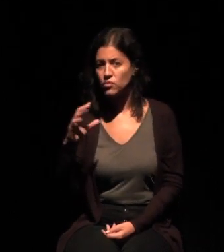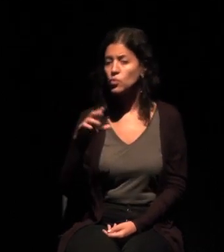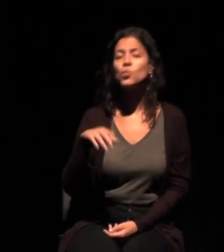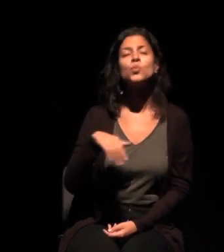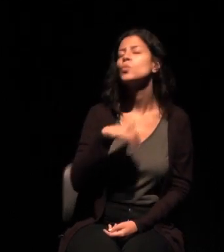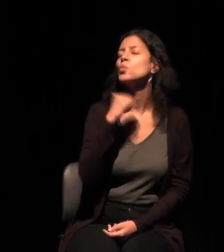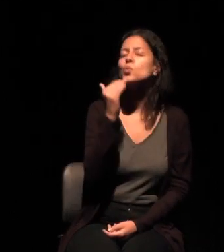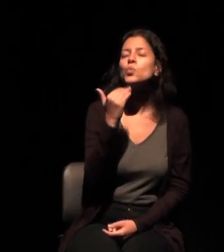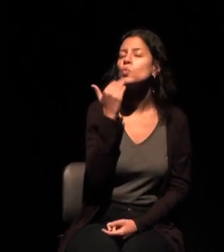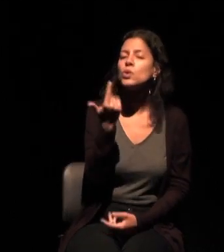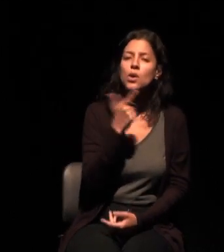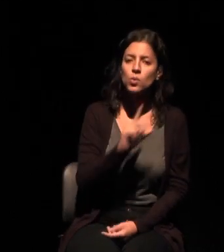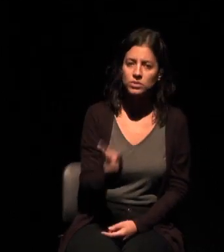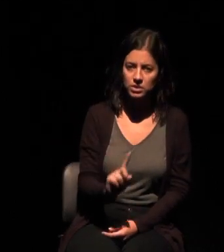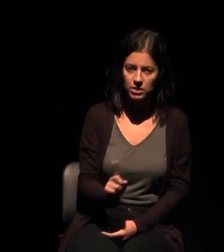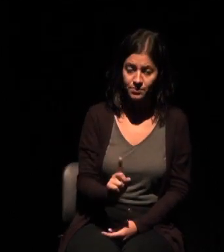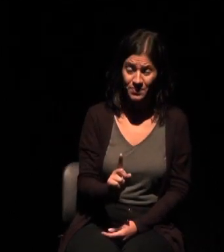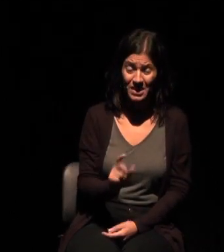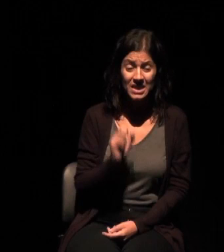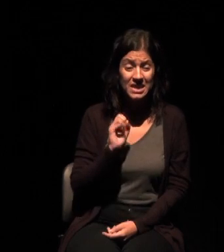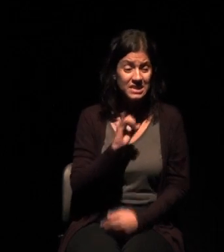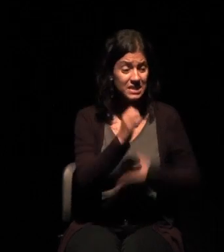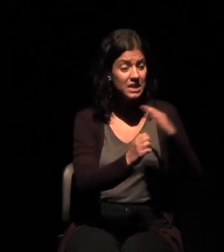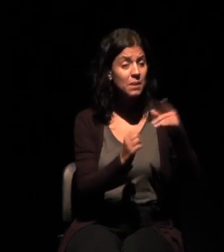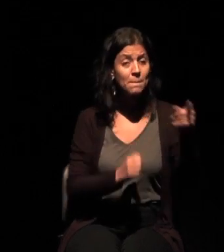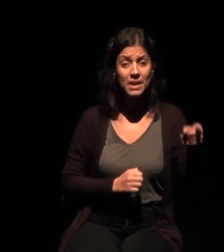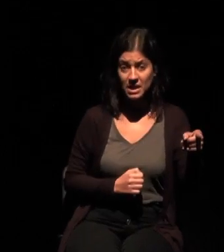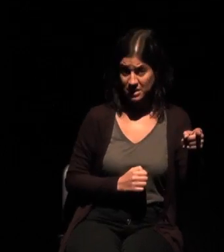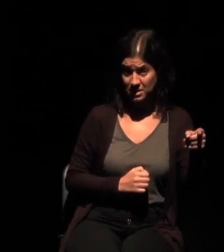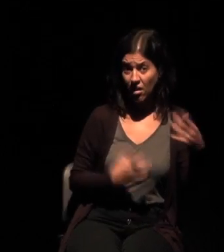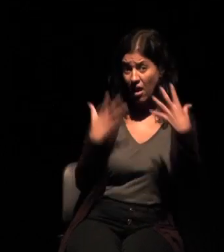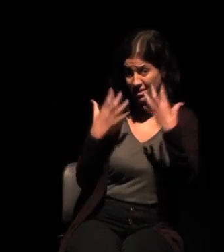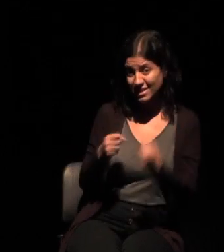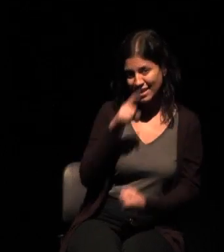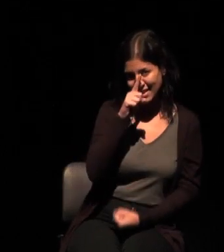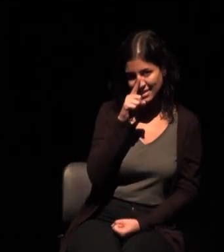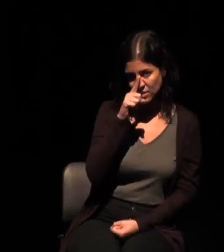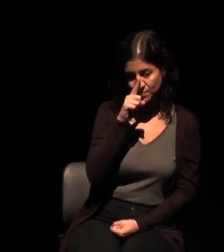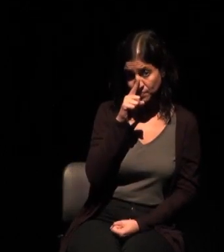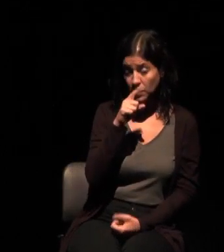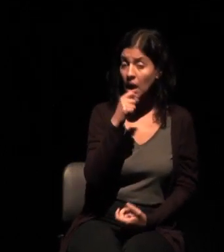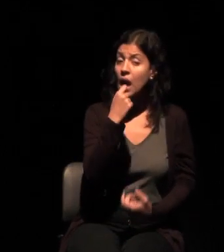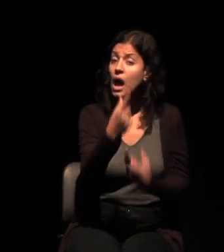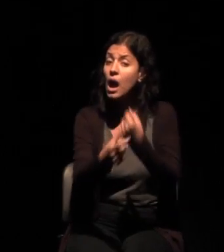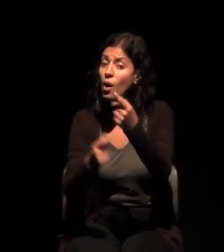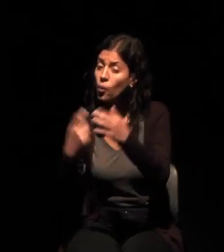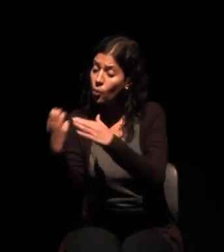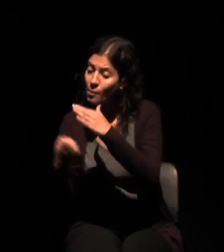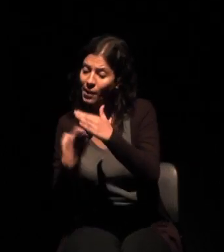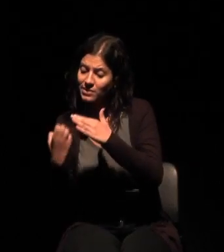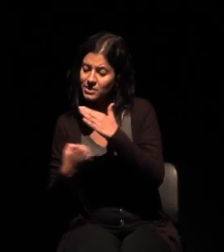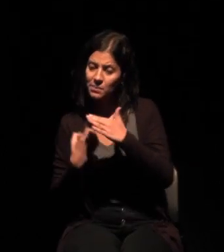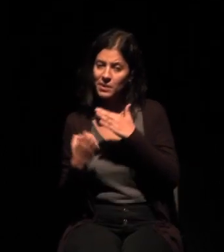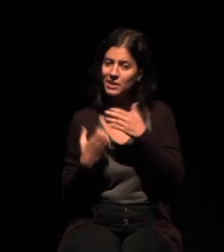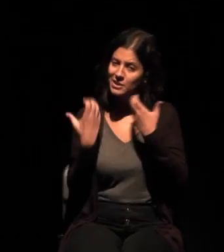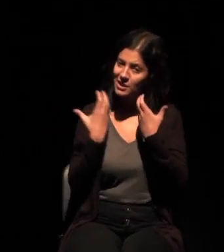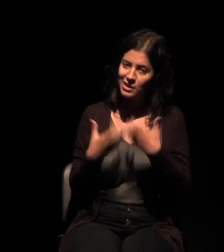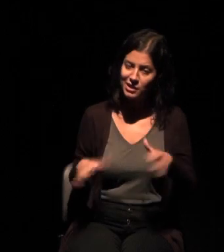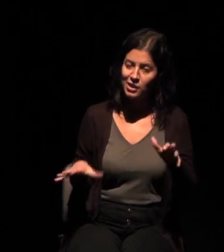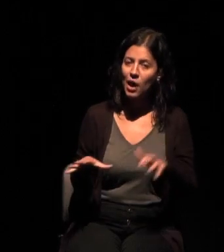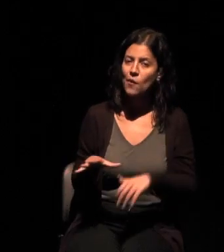as empresas não estão dispostas ainda é maior parte delas é é assumir o risco